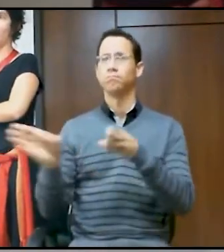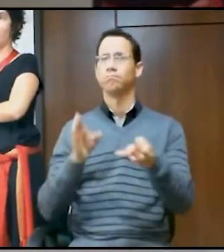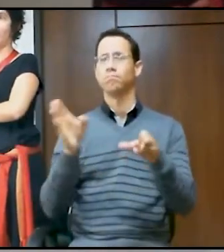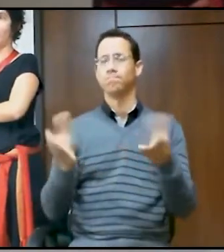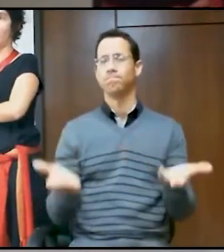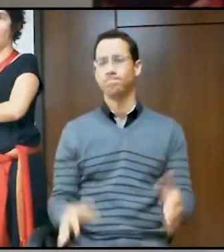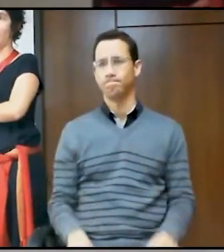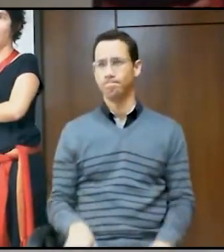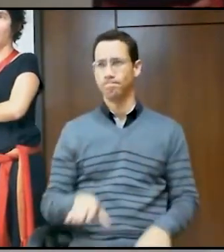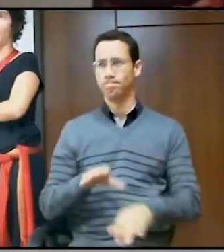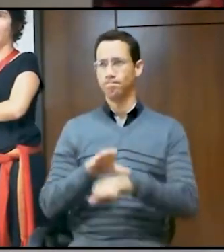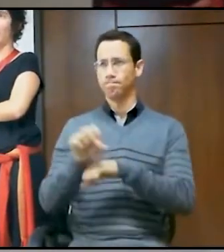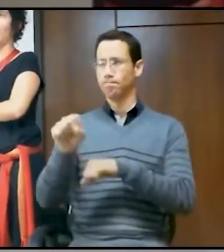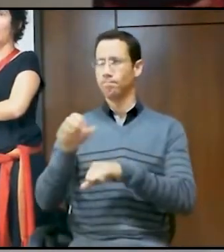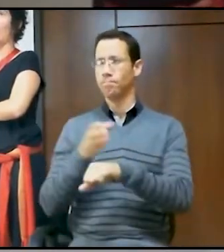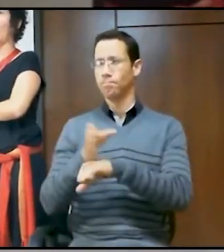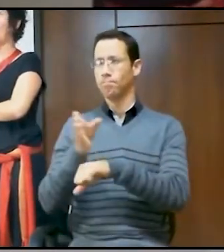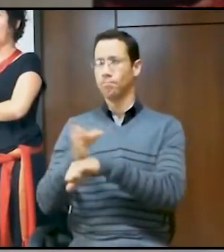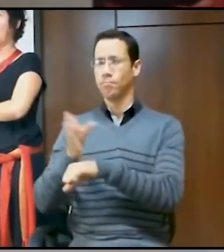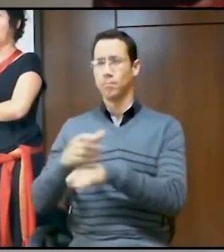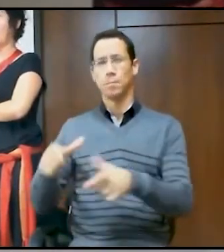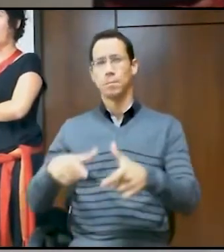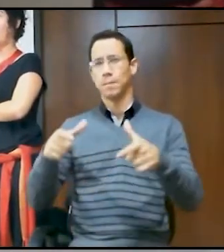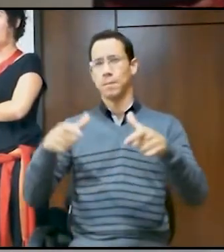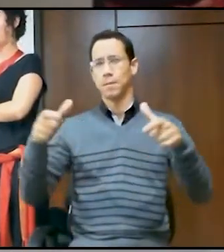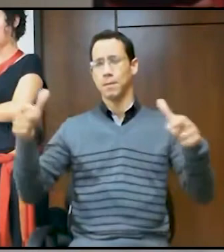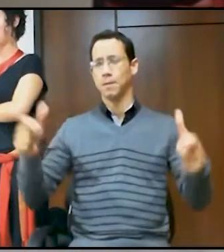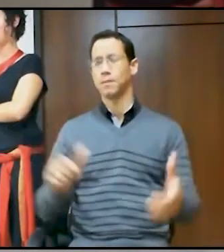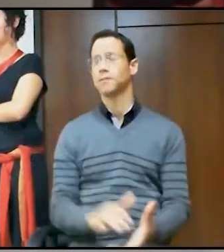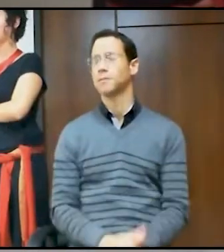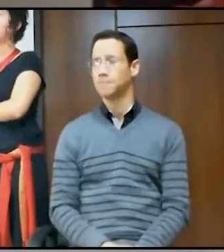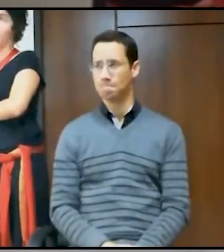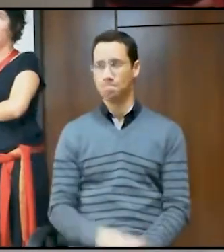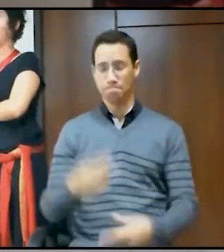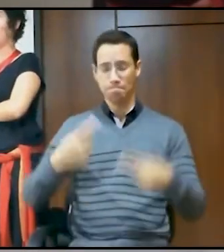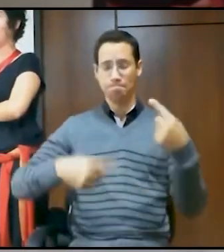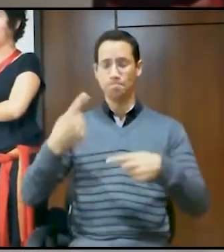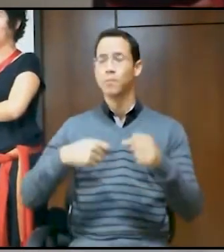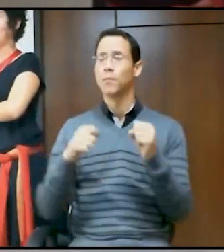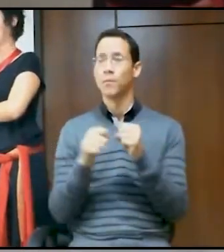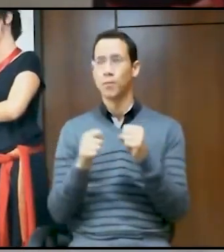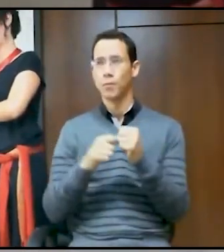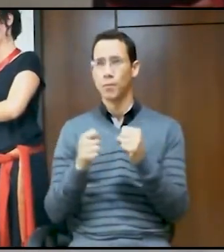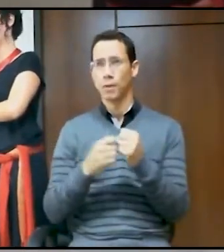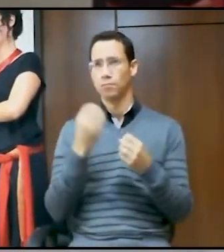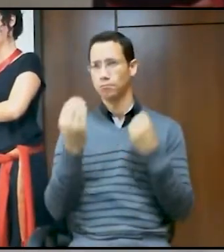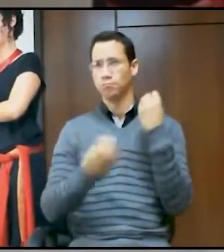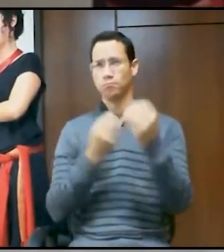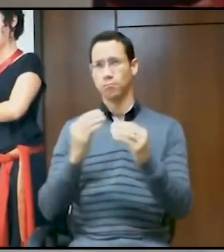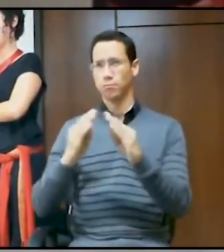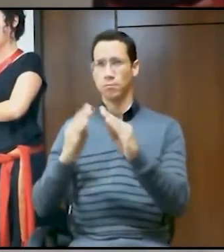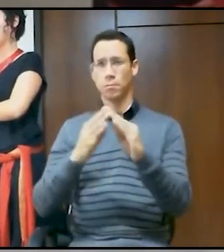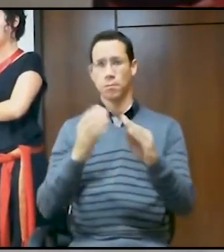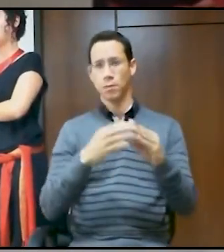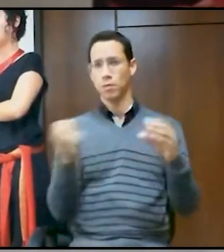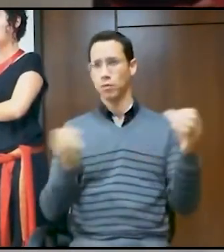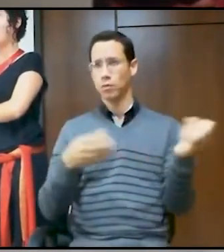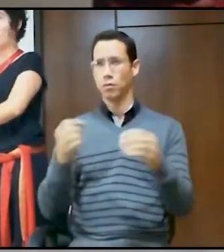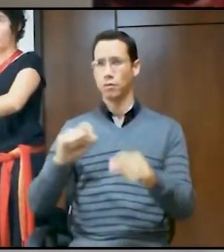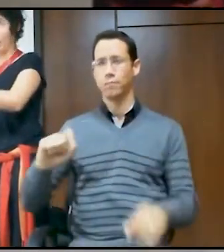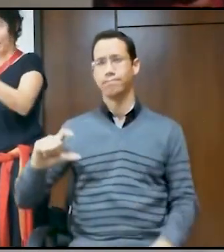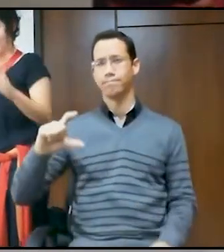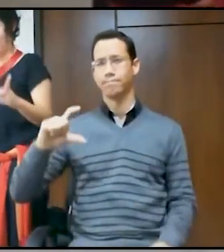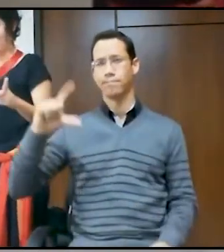aumentando cada vez mais, né? O que a política pública fez? Deu novas unidades e aumentou o déficit habitacional. Então nós estamos